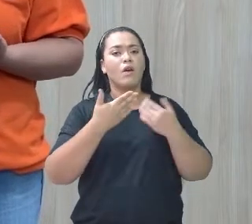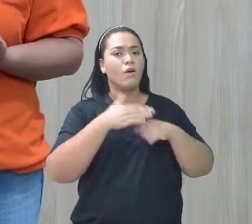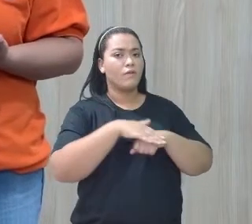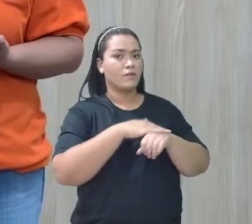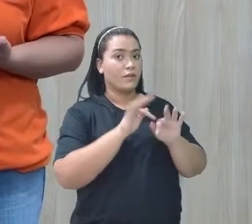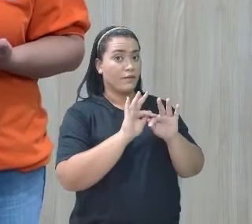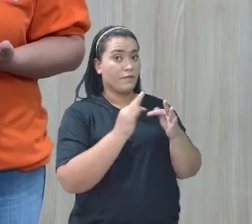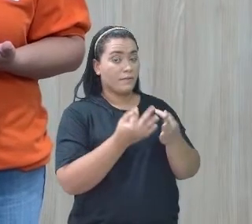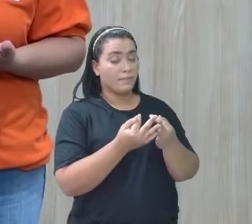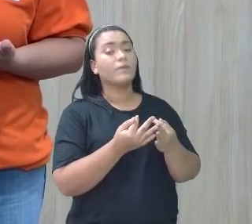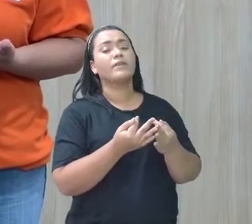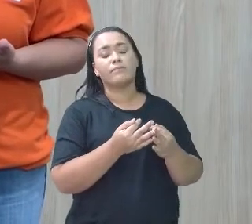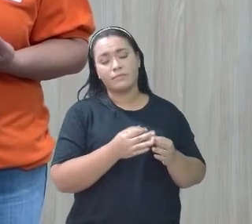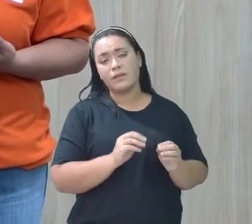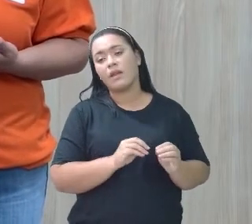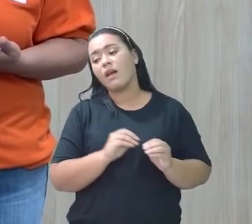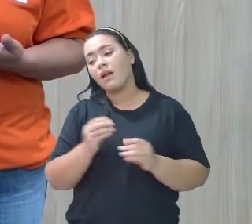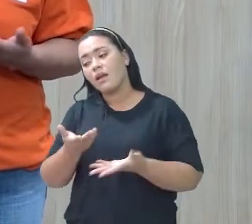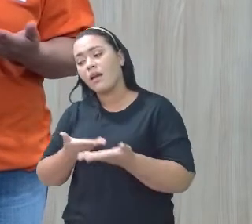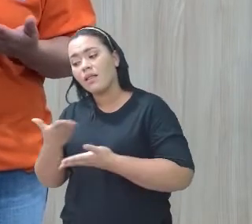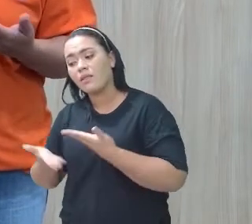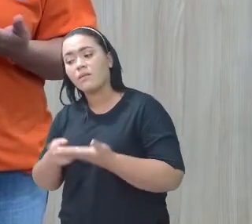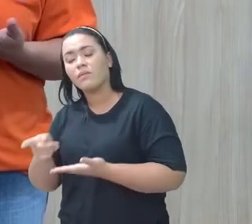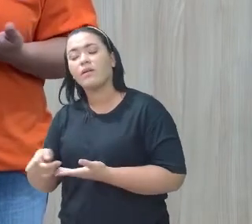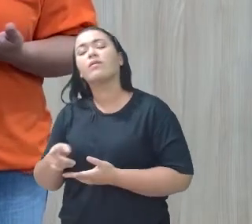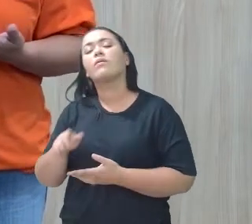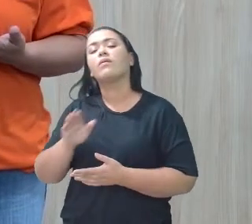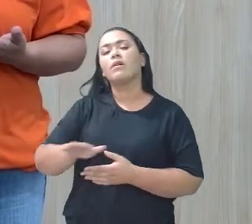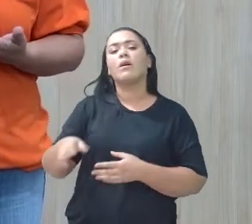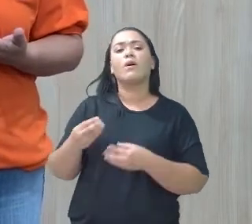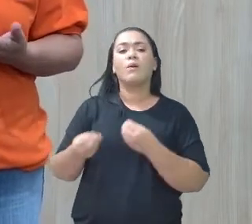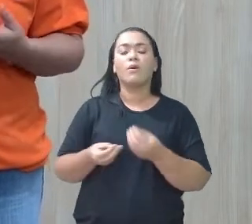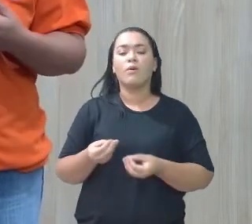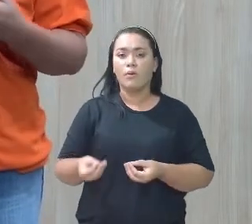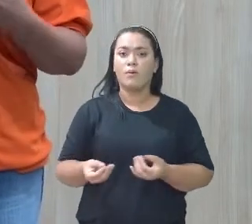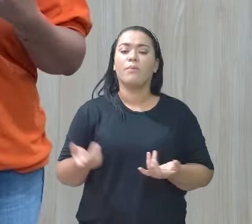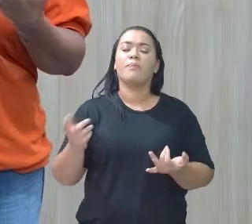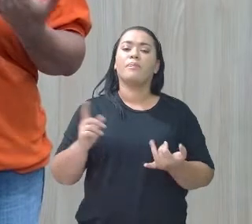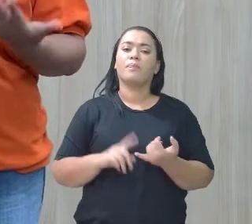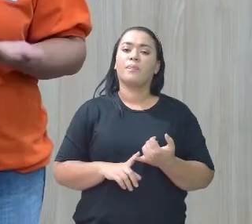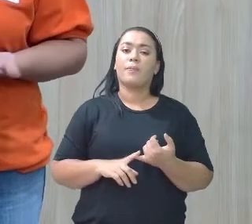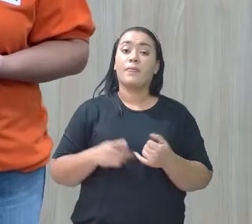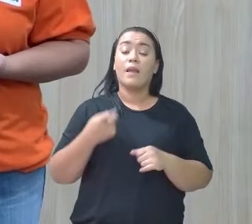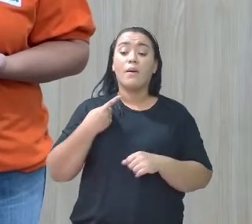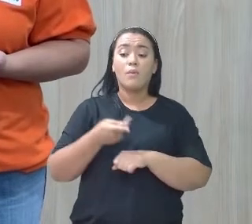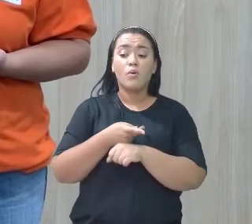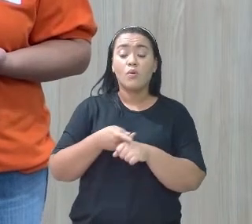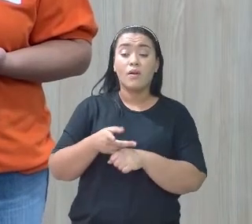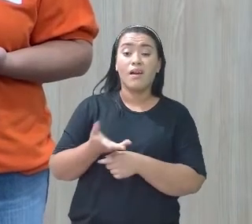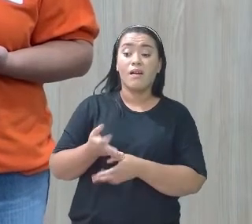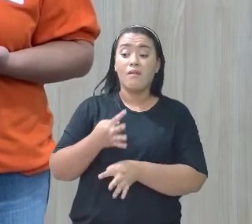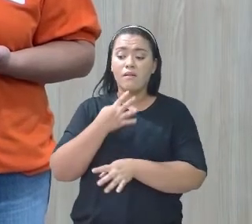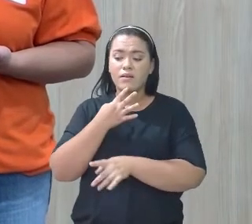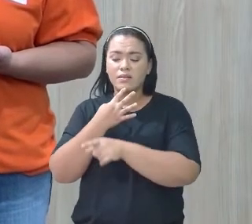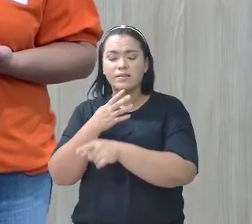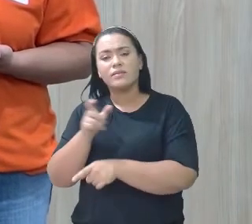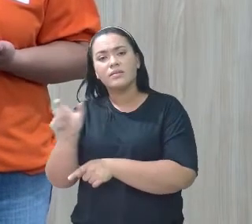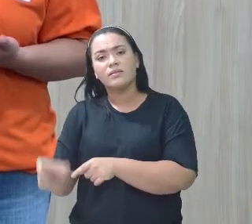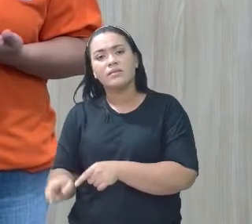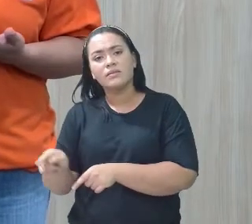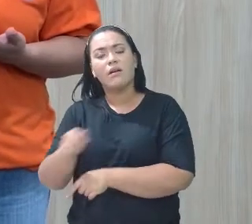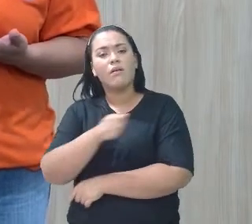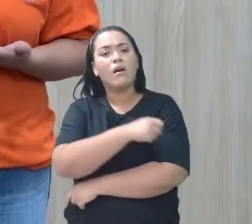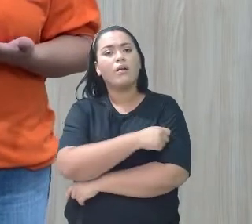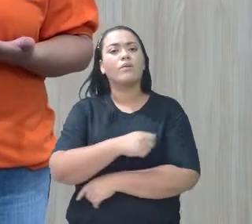nós já falamos sobre isso aqui em outro momento, não é? Conversar com a família, procurar conhecer mais esse